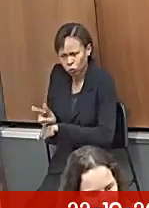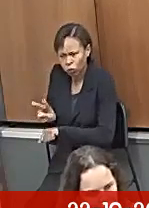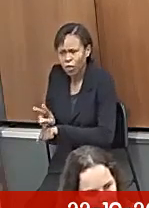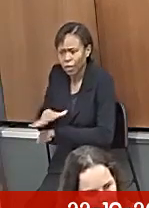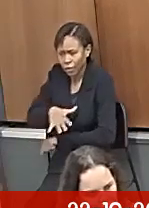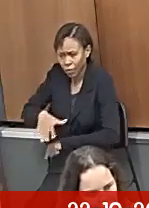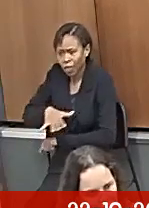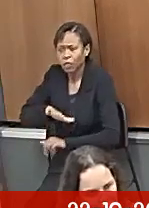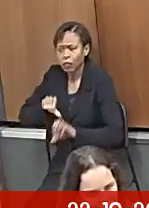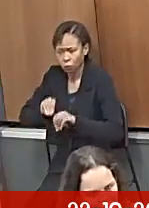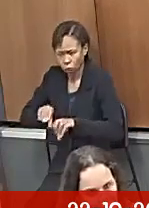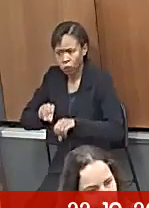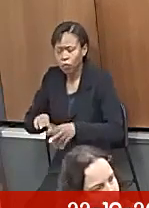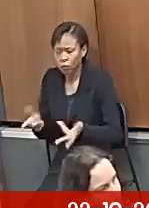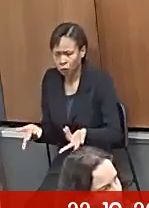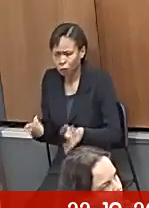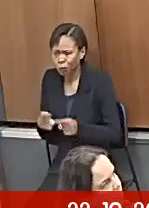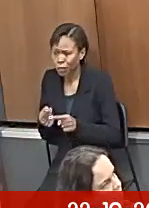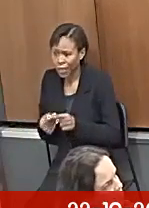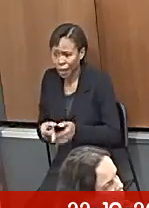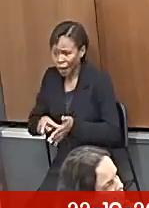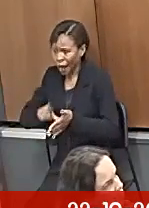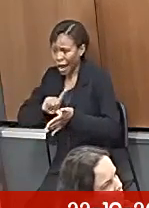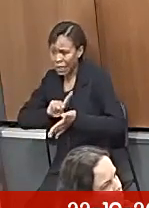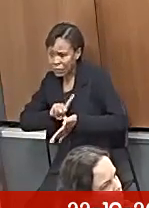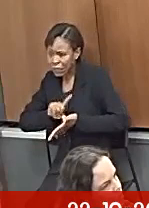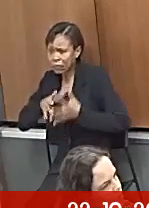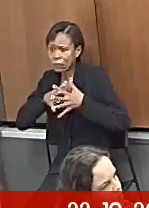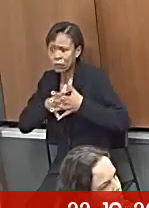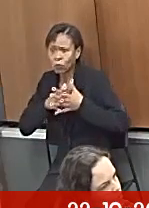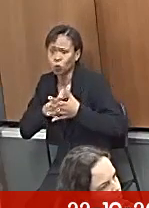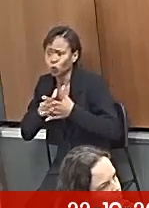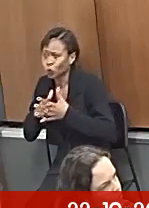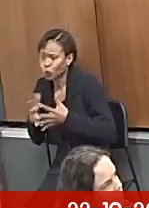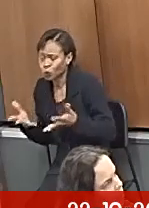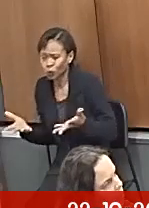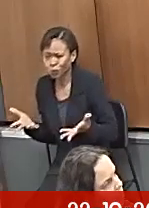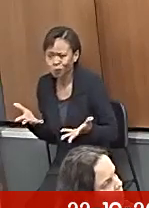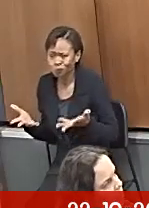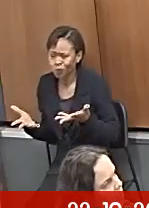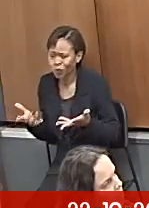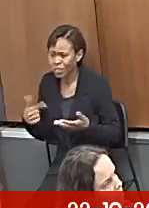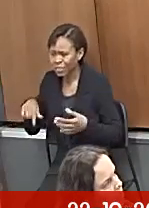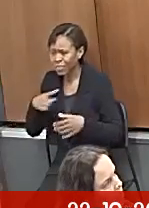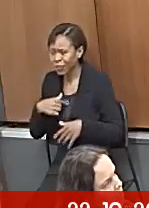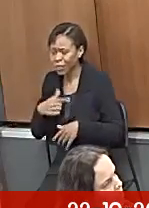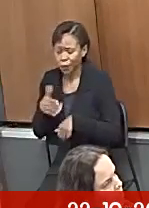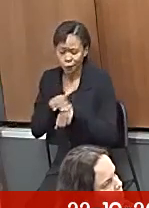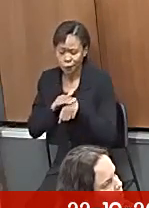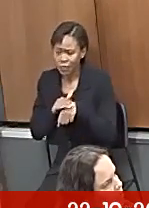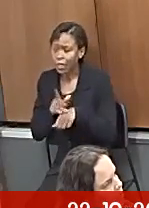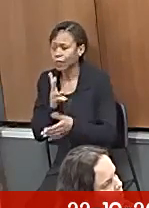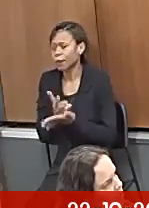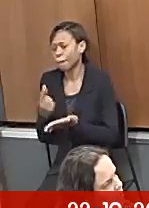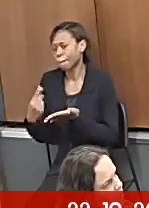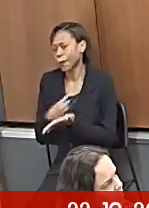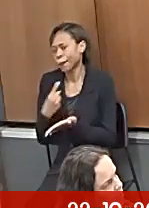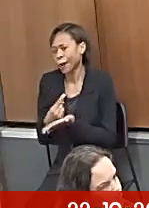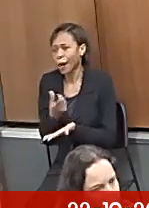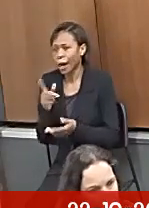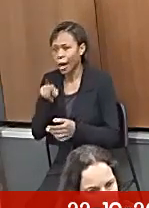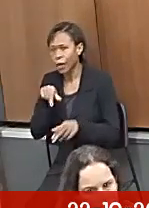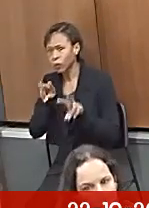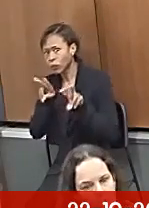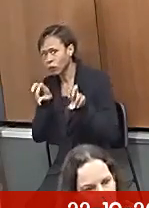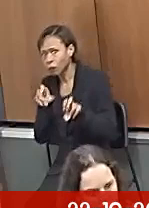educação, né? Porque ficava tudo muito confuso. Quando a gente ia conversar, eles sempre perguntavam se era sobre